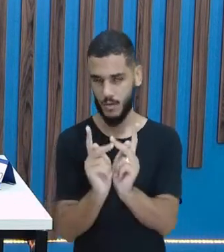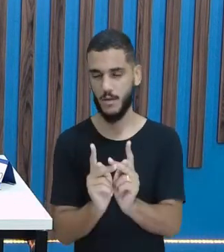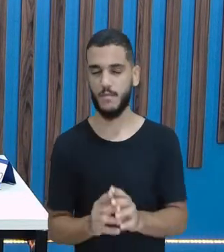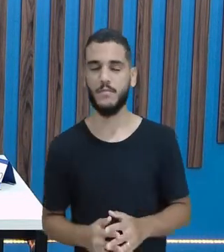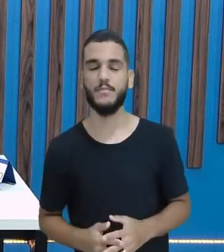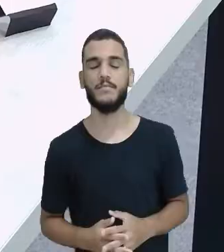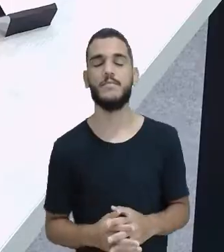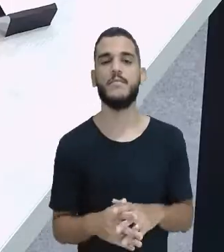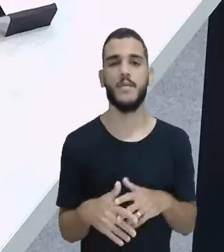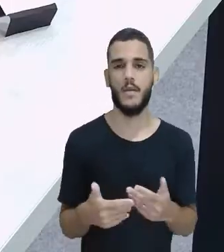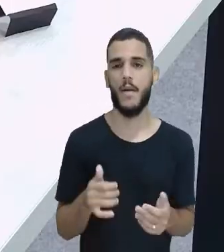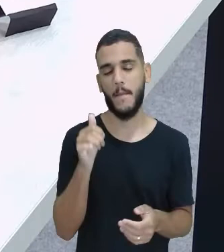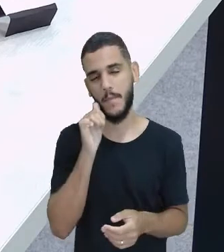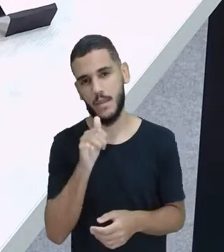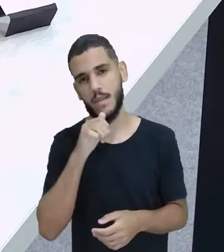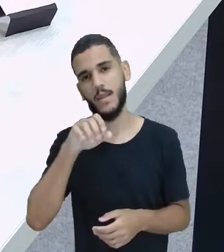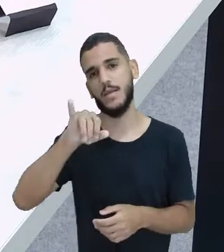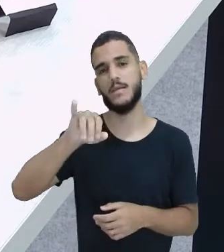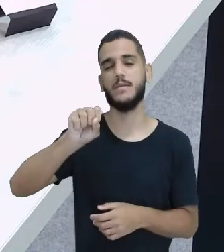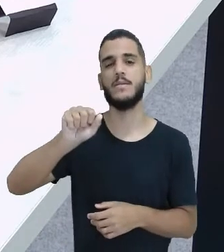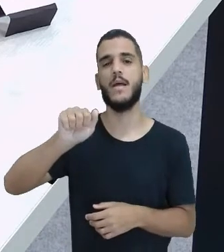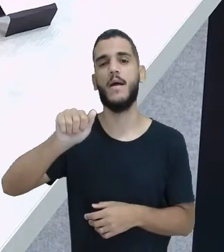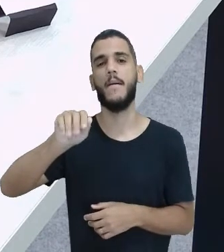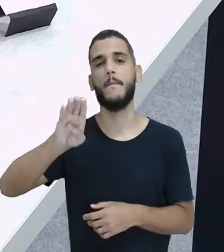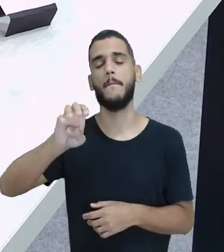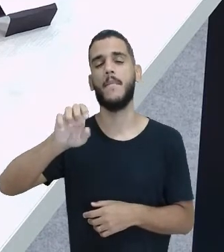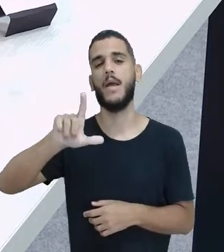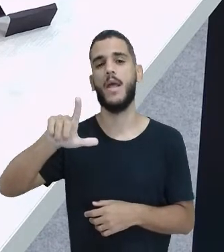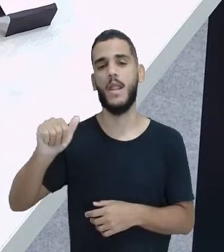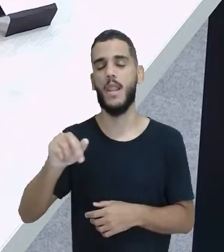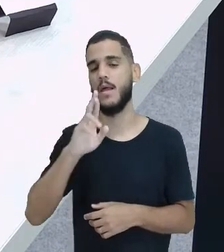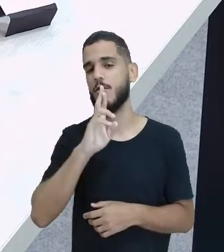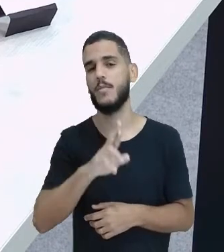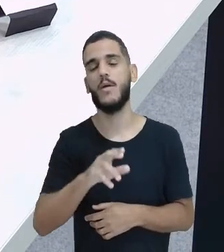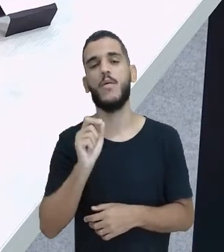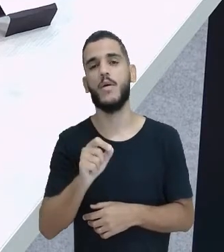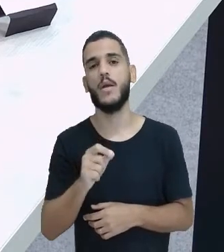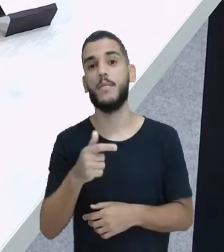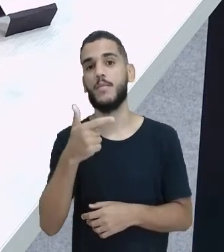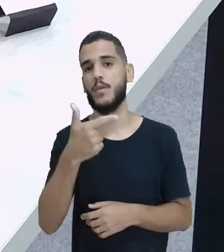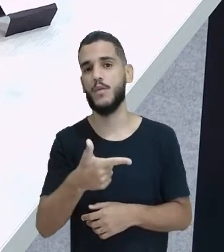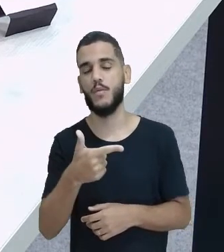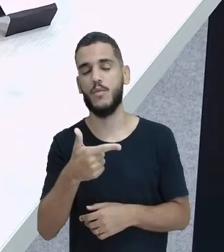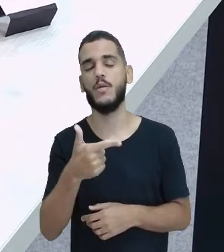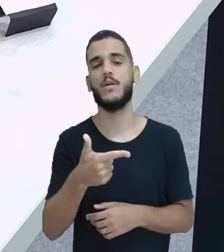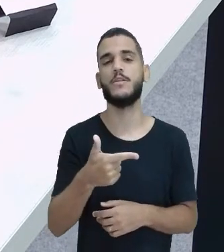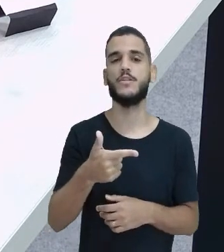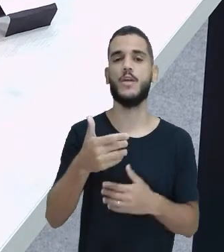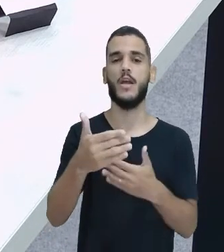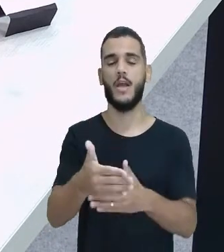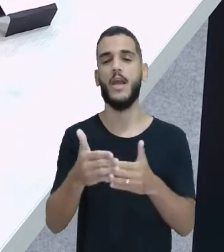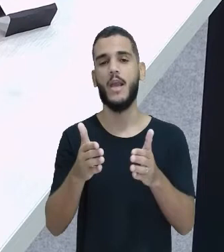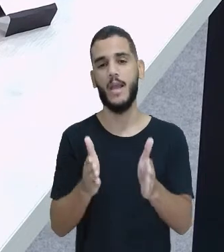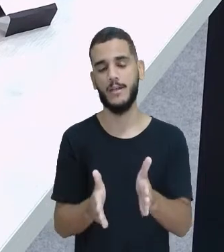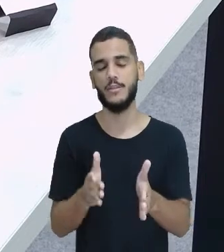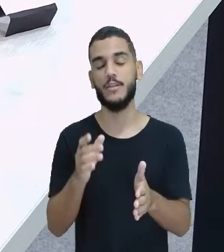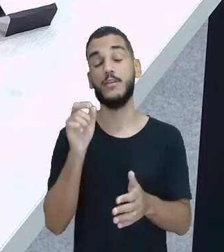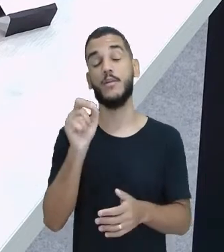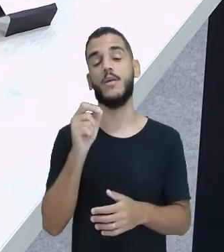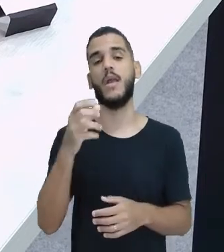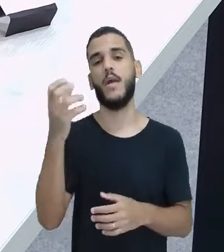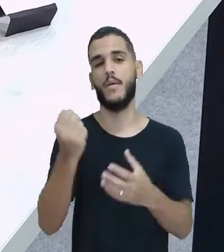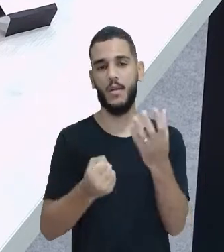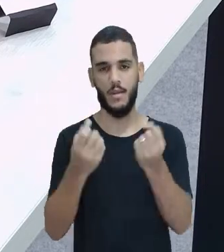Certo. Isabela disse aqui, já começou respondendo, que duas caixas de leite. Duas caixas